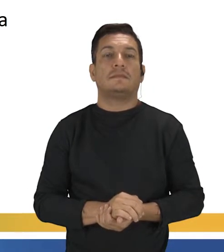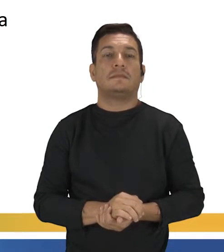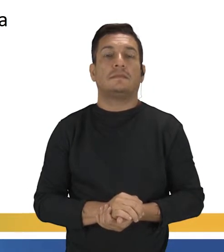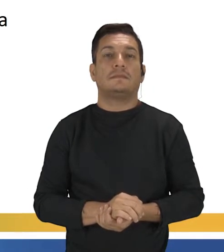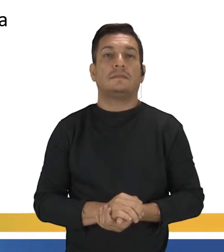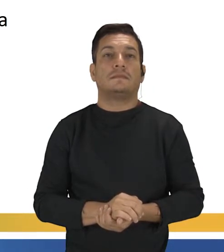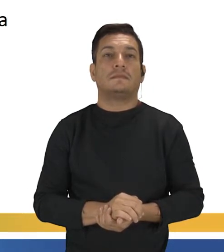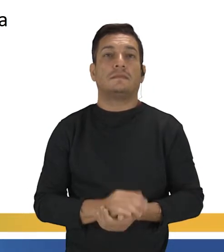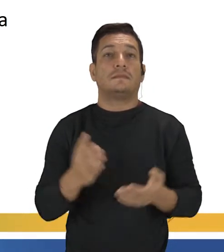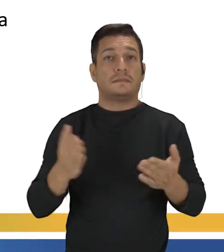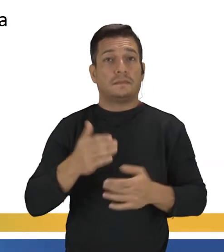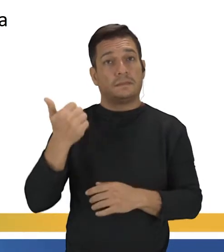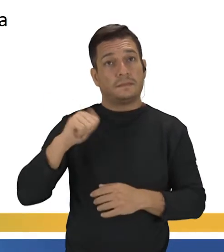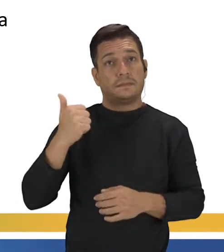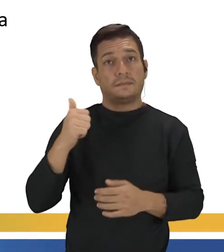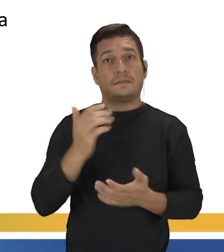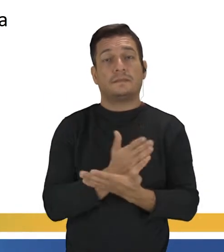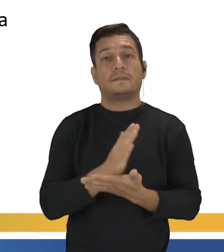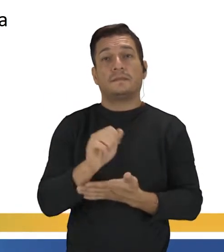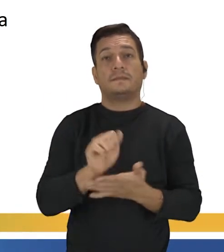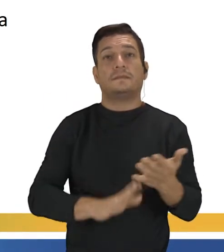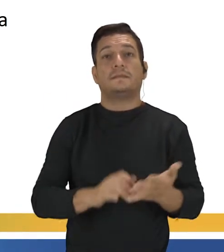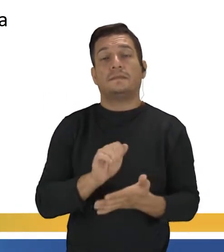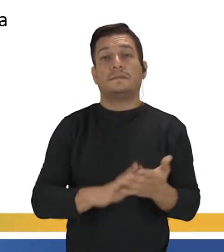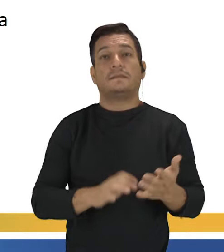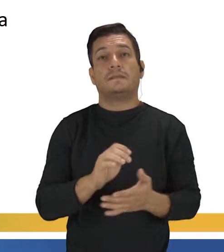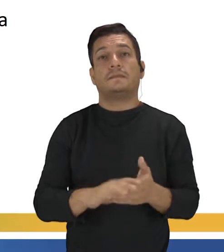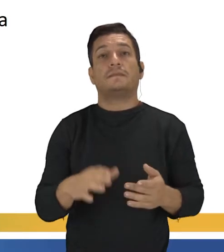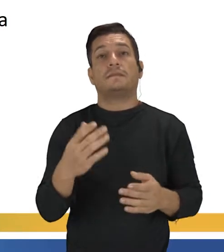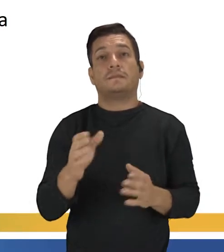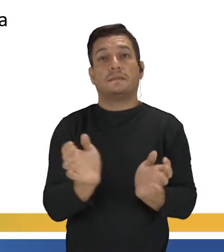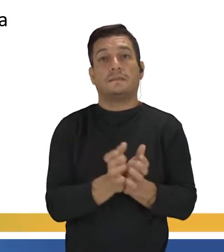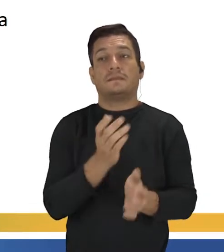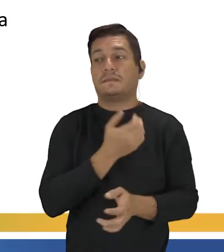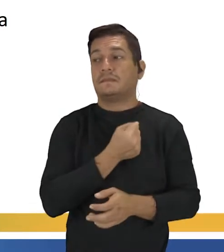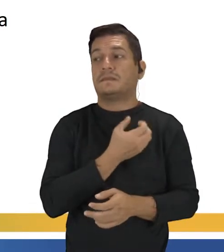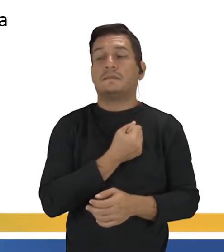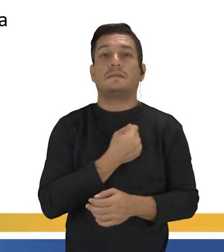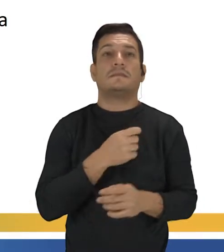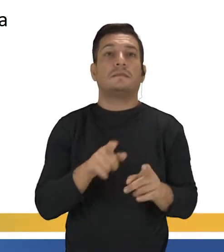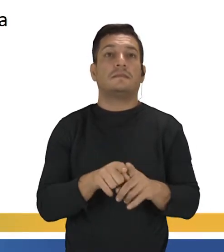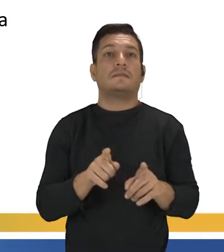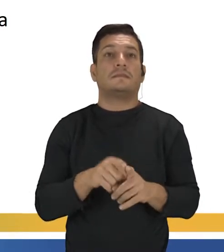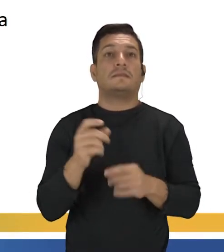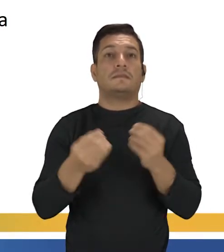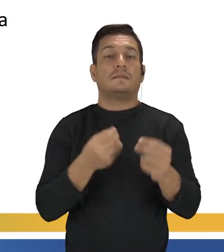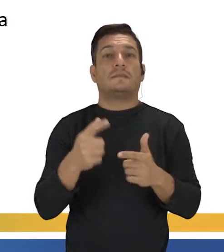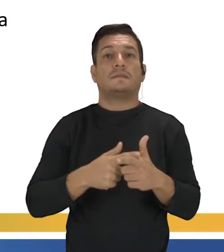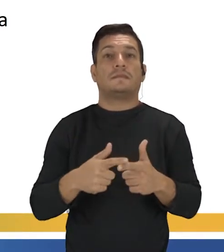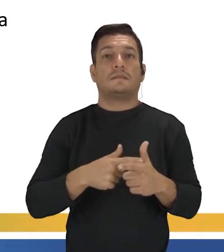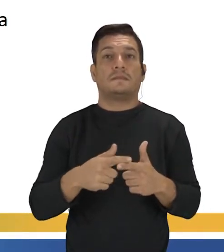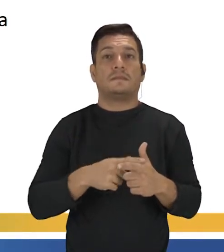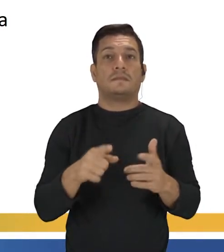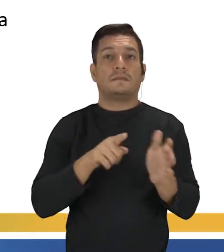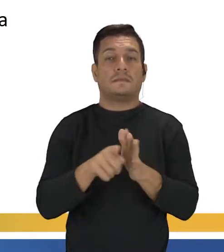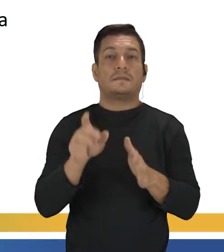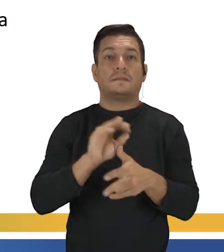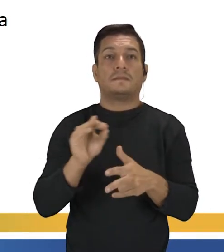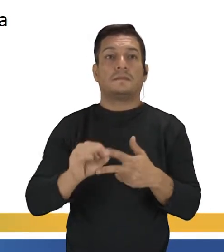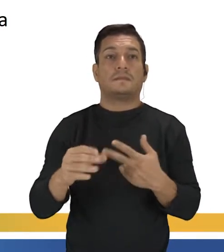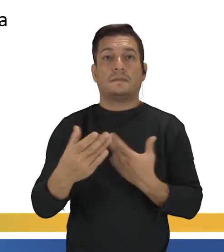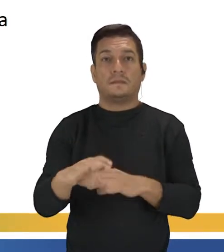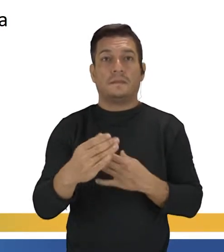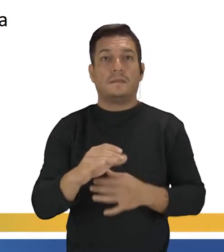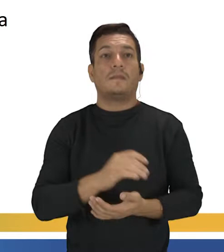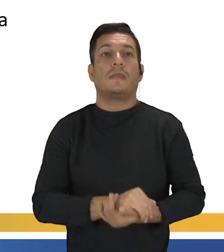Então, a partir de agora, vamos analisar alguns exercícios sobre conjuntos numéricos em forma de situações e problemas com questões de Enem de